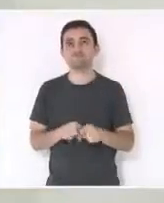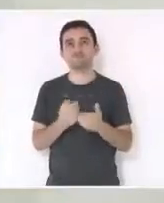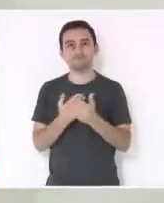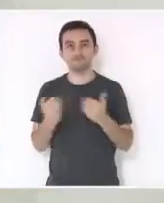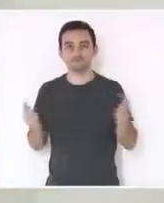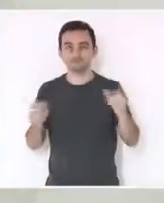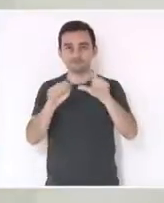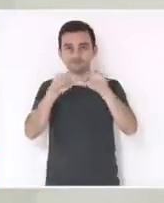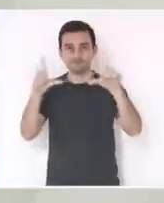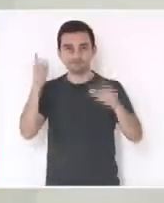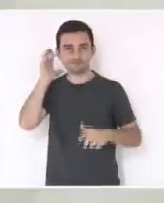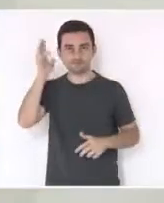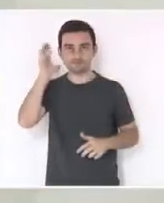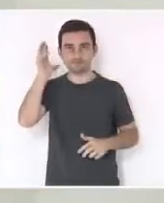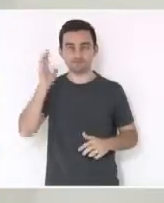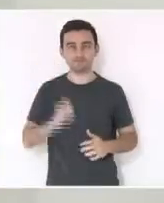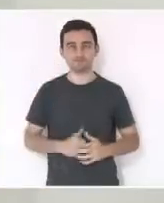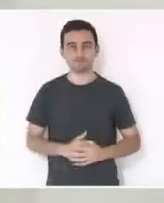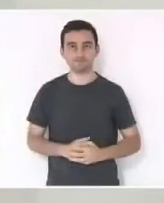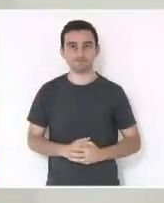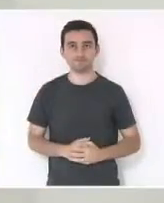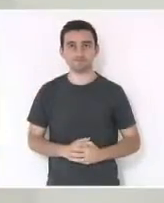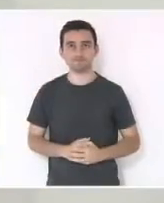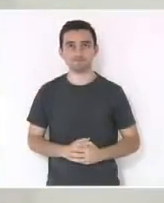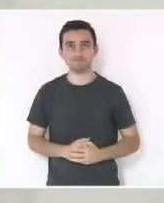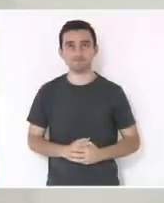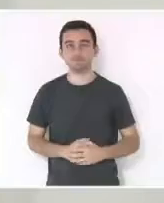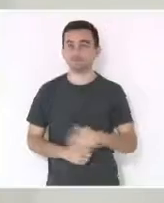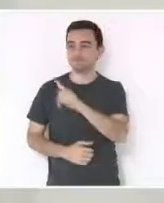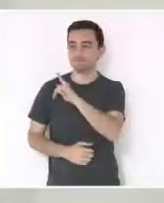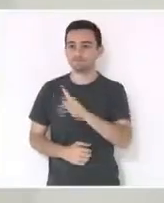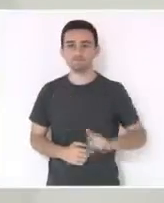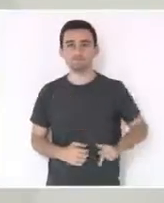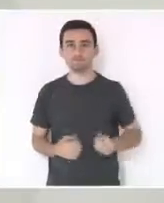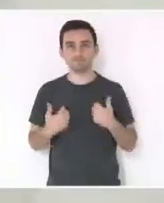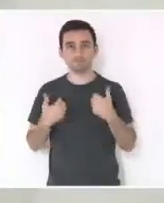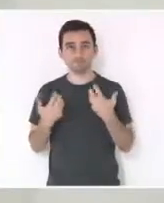então senhor presidente eu quero